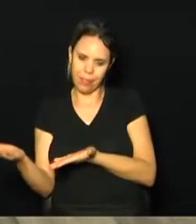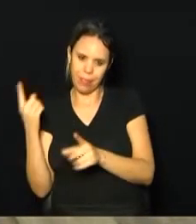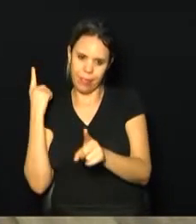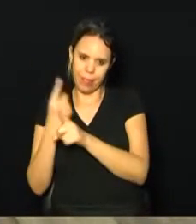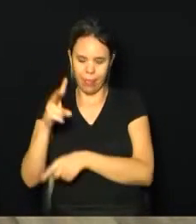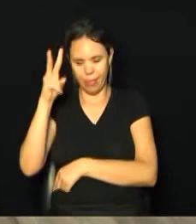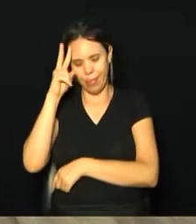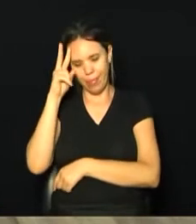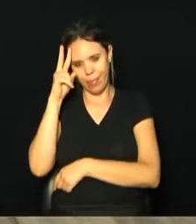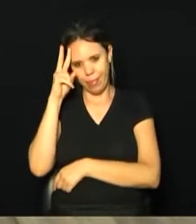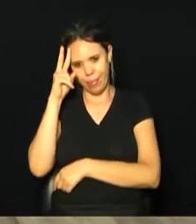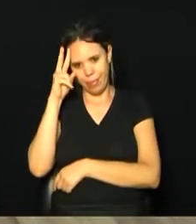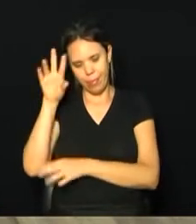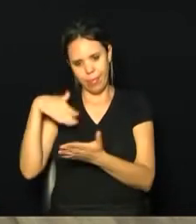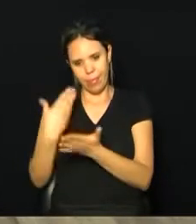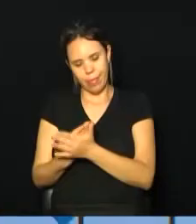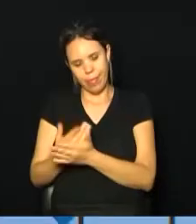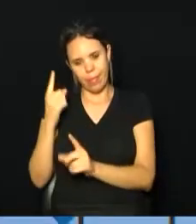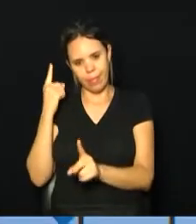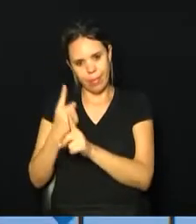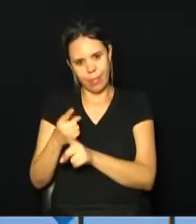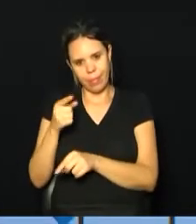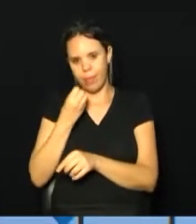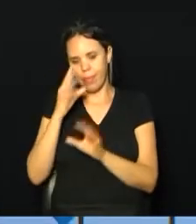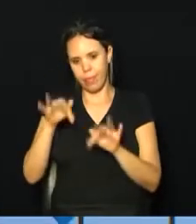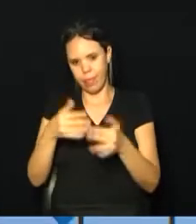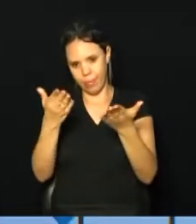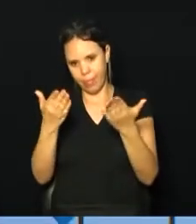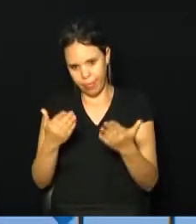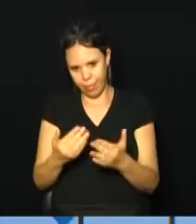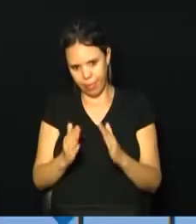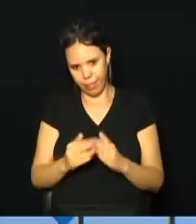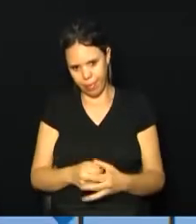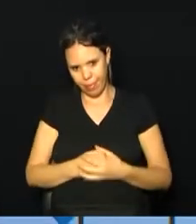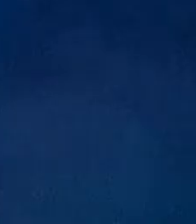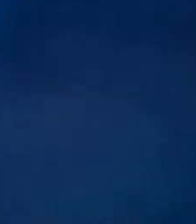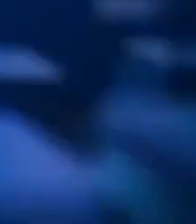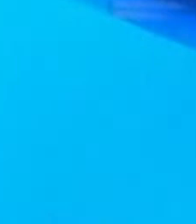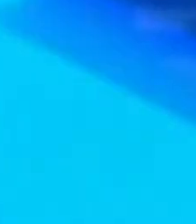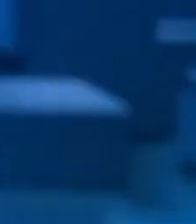vemos na segunda-feira. Até segunda-feira e um bom fim de semana para você de casa.